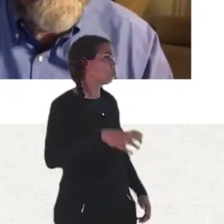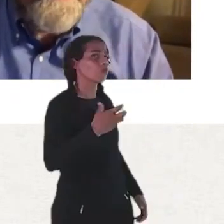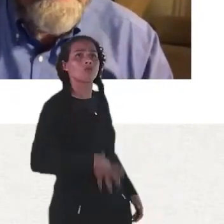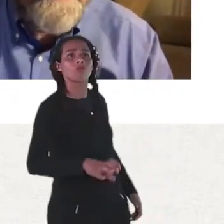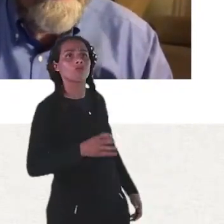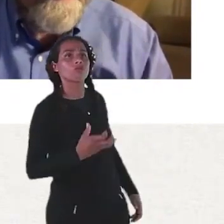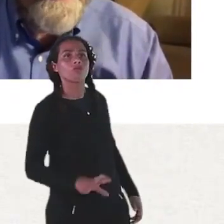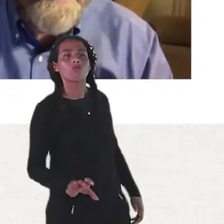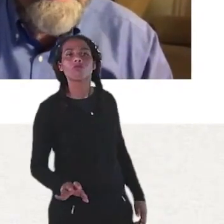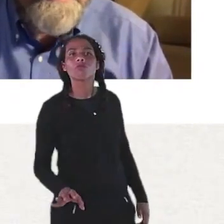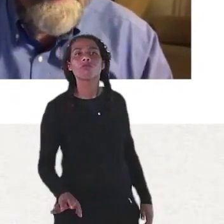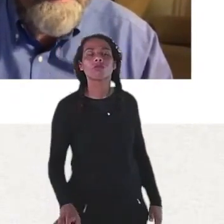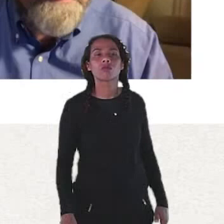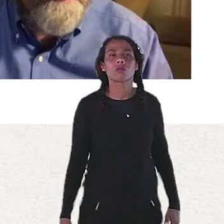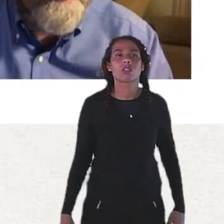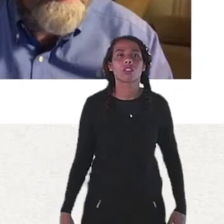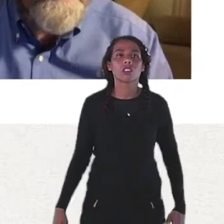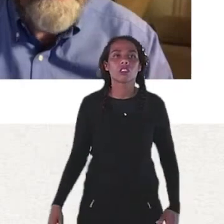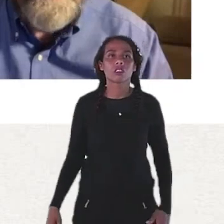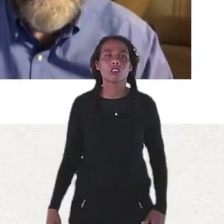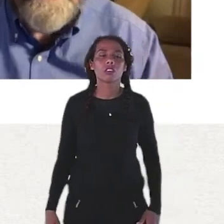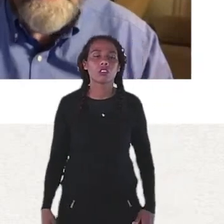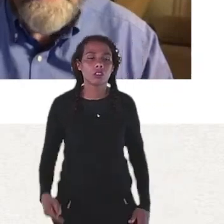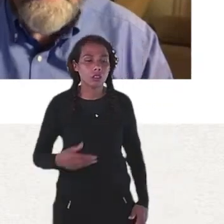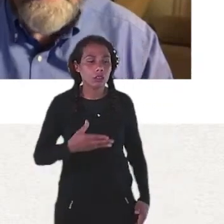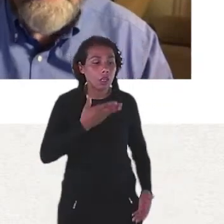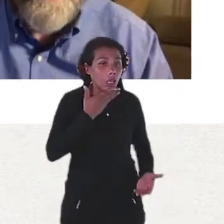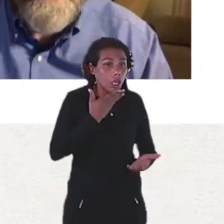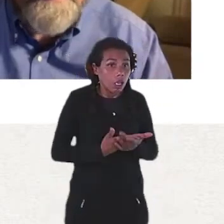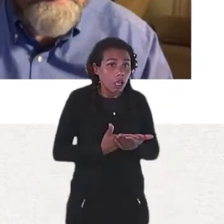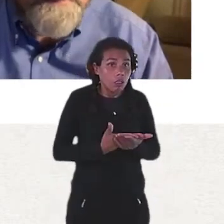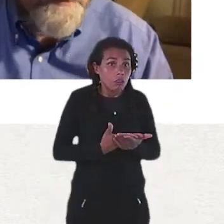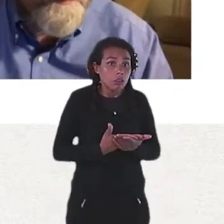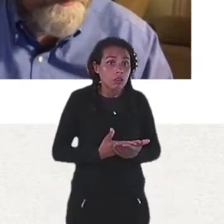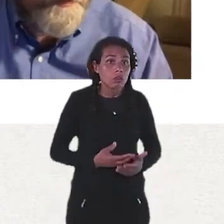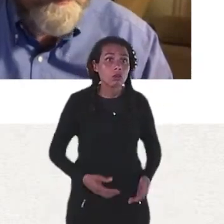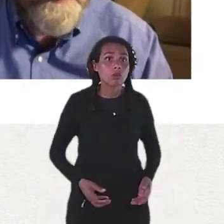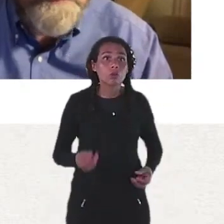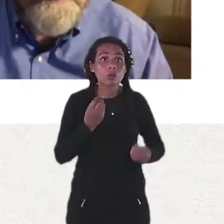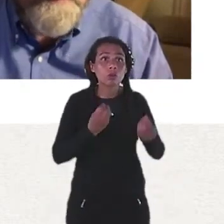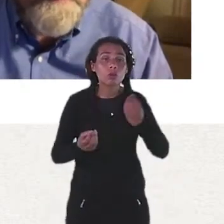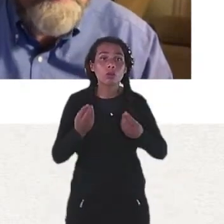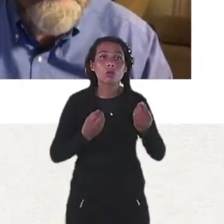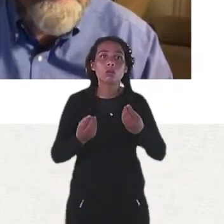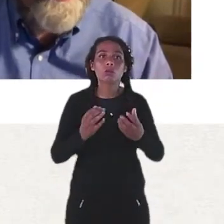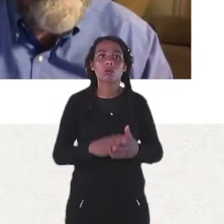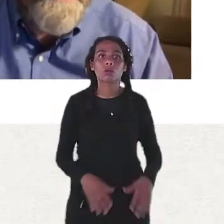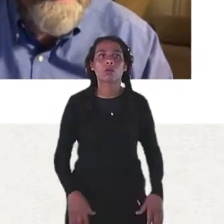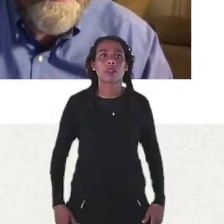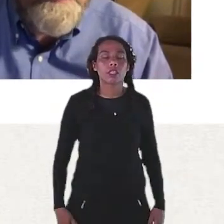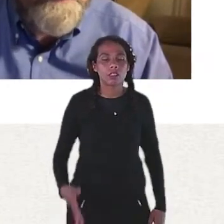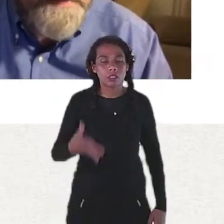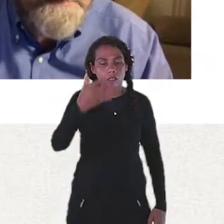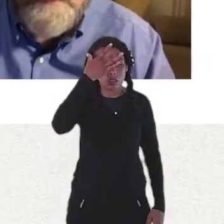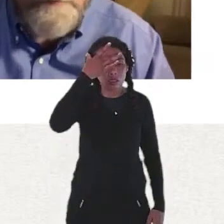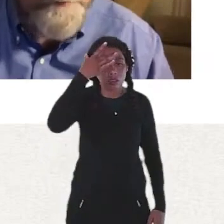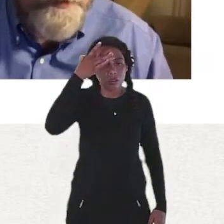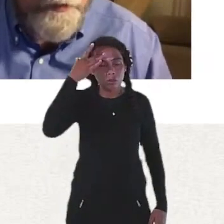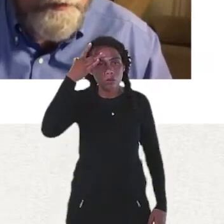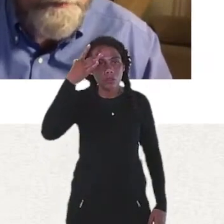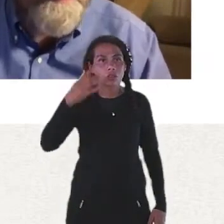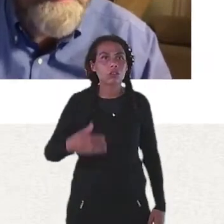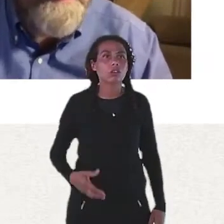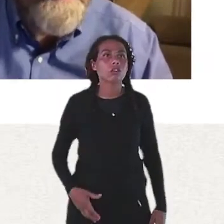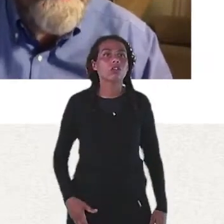a decisão do CDC americano, o Center Disease Control, de desobrigar o uso de máscaras, que